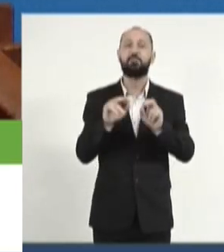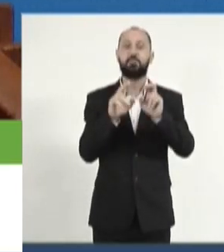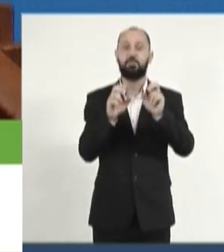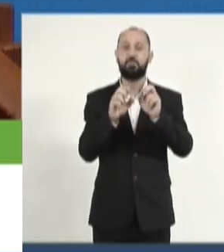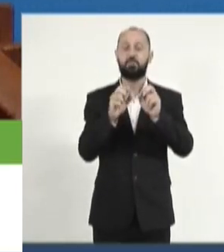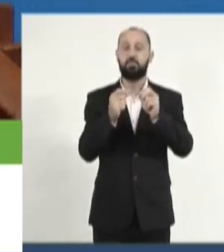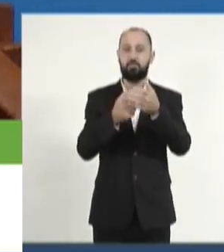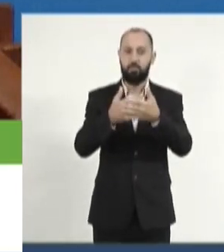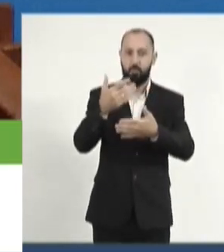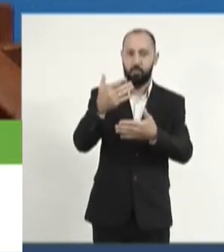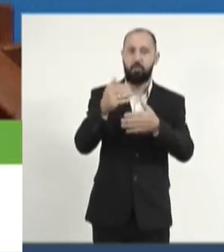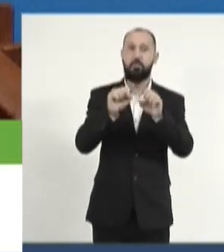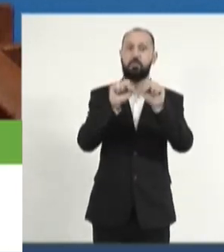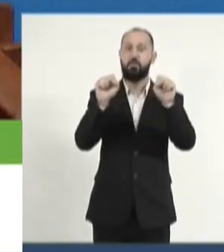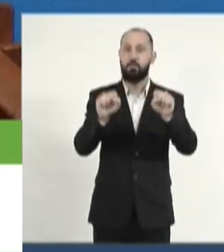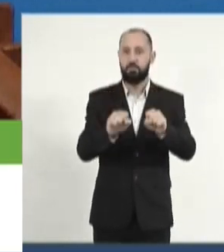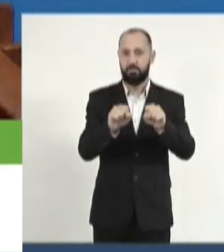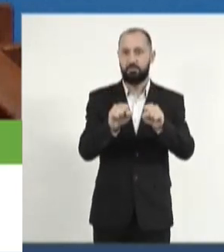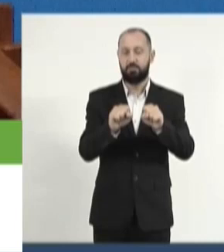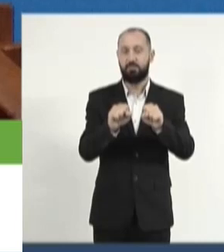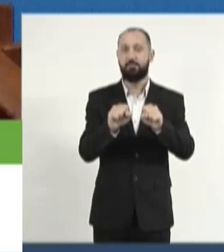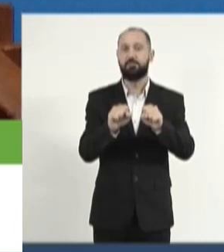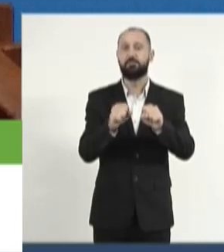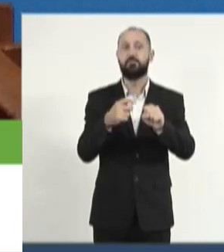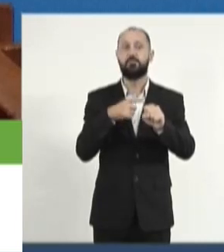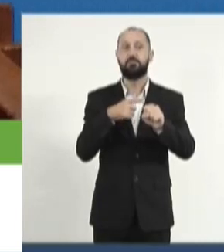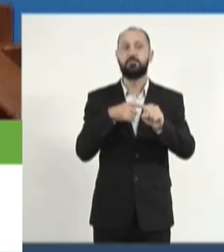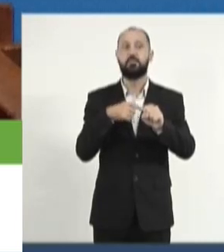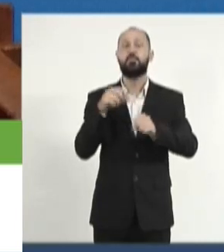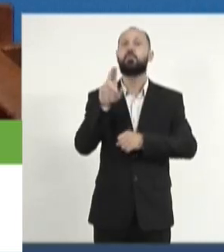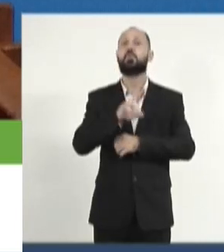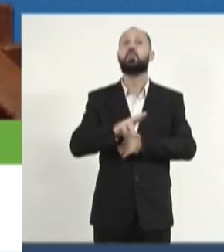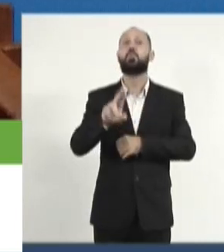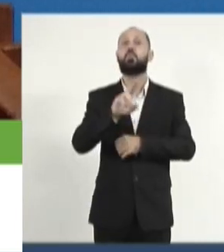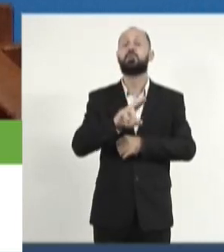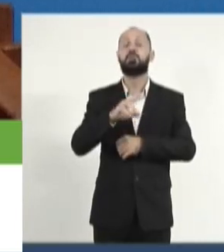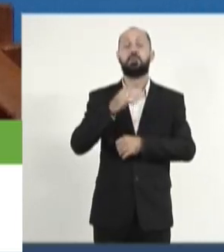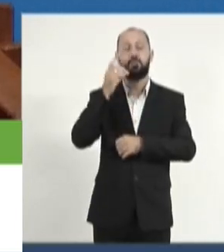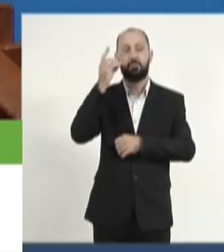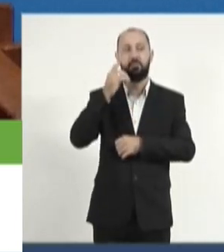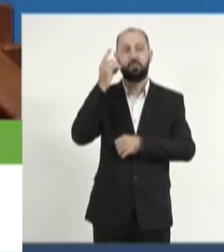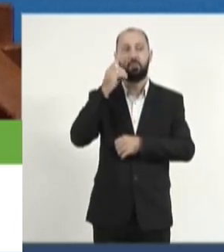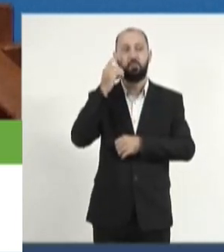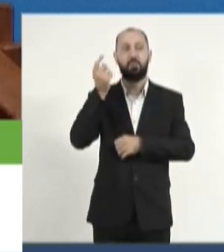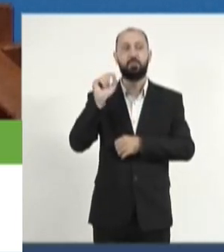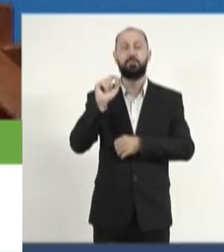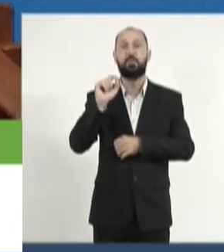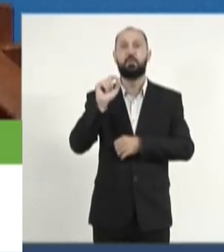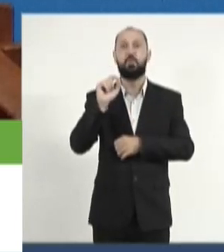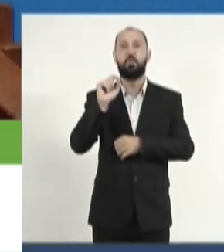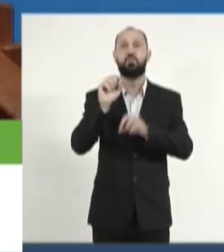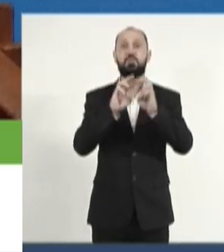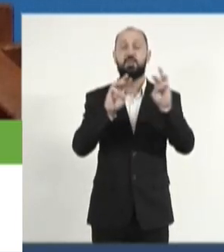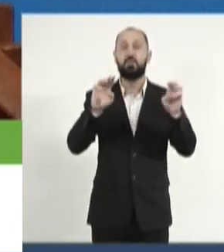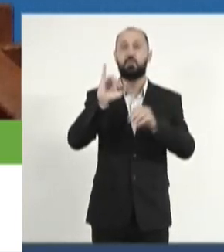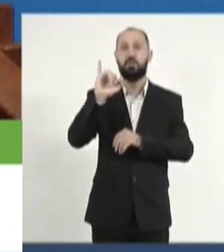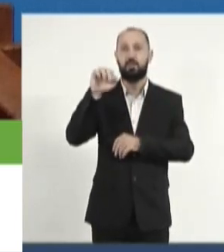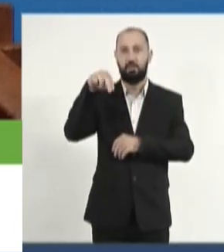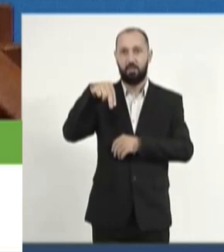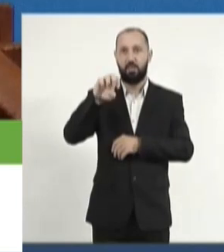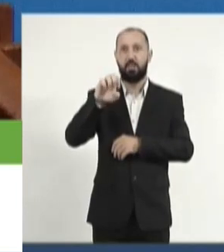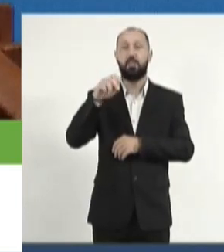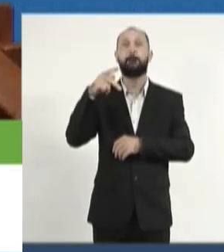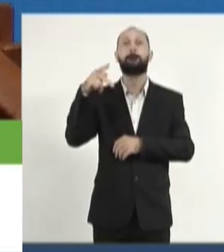peças orçamentárias e dos sistemas eletrônicos, eu tive que acessar, vereador Bodinho, o site do INEP